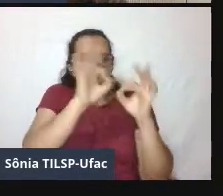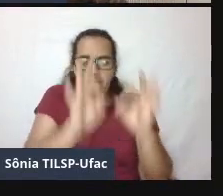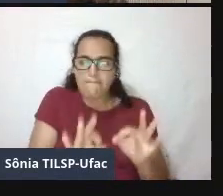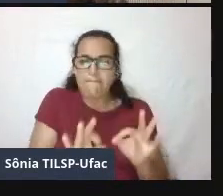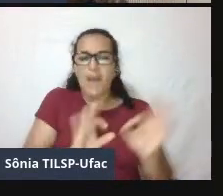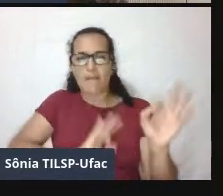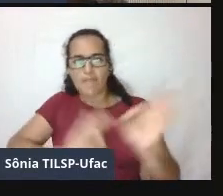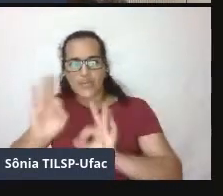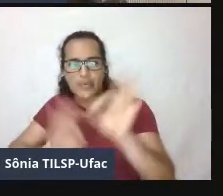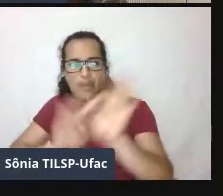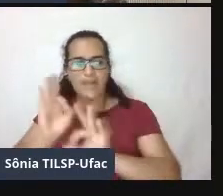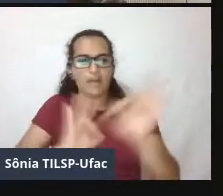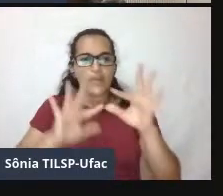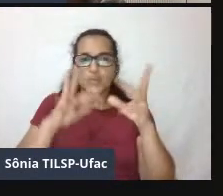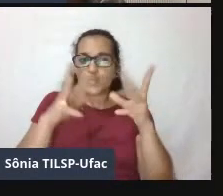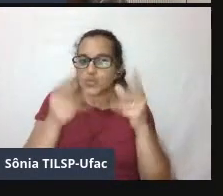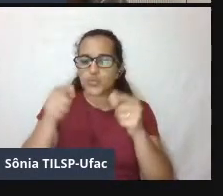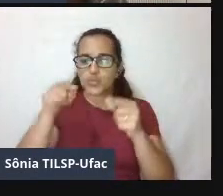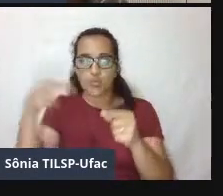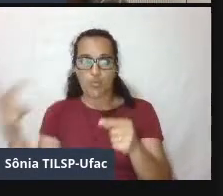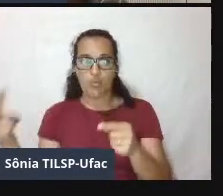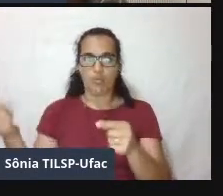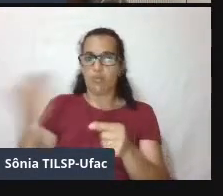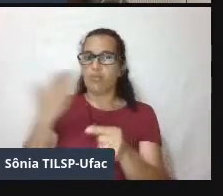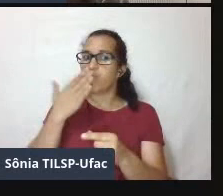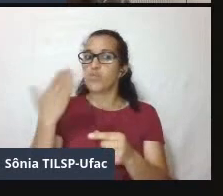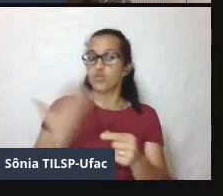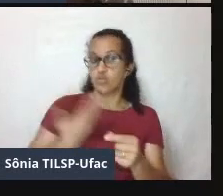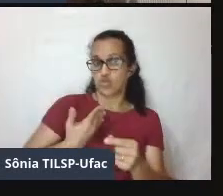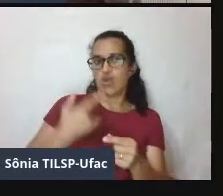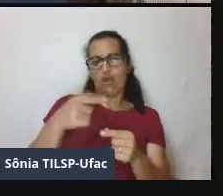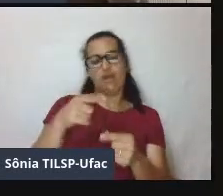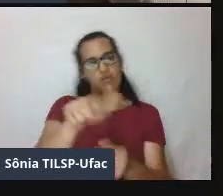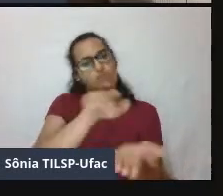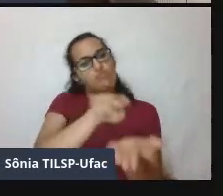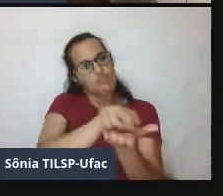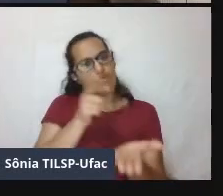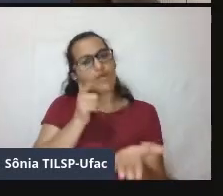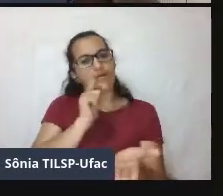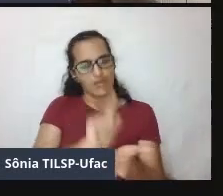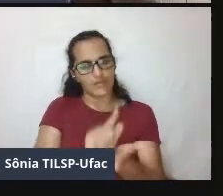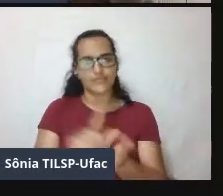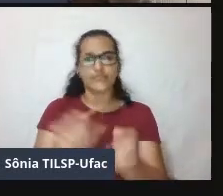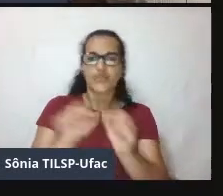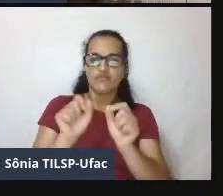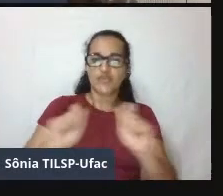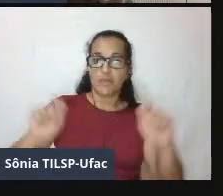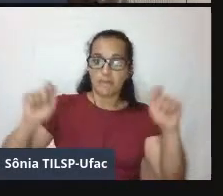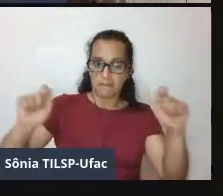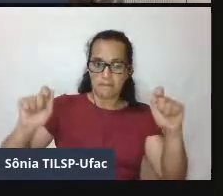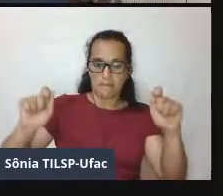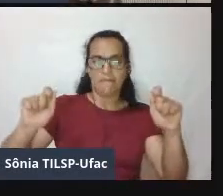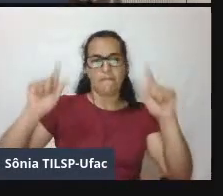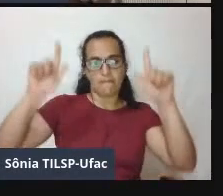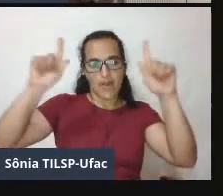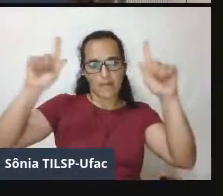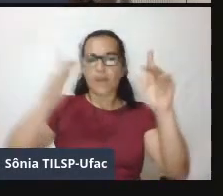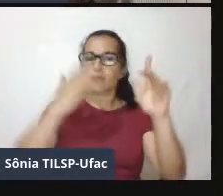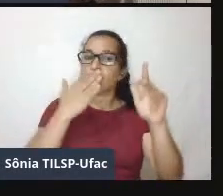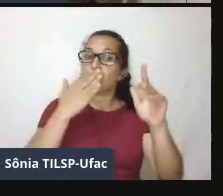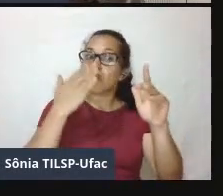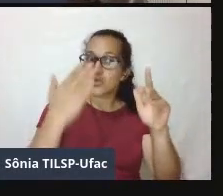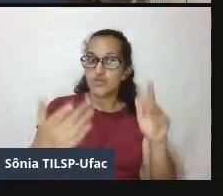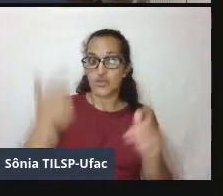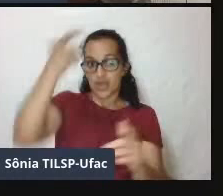transmitir alguma coisa que o seu colega pediu e o paciente ganha com isso. Fizemos campanhas e não foram poucas, né? Eu sou o cara